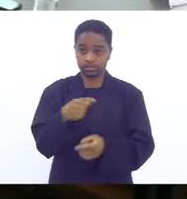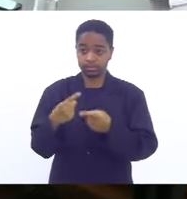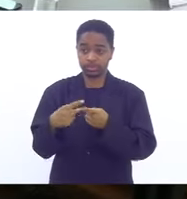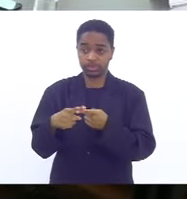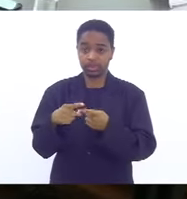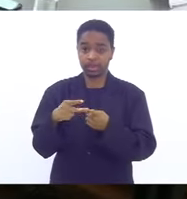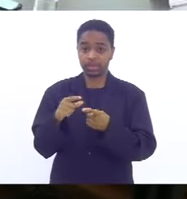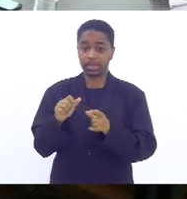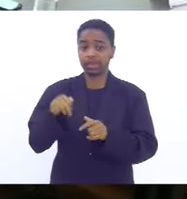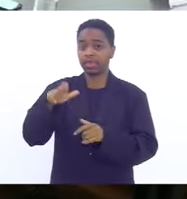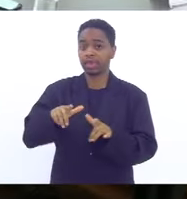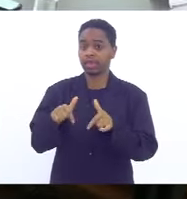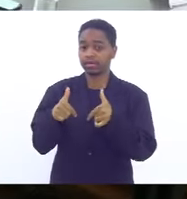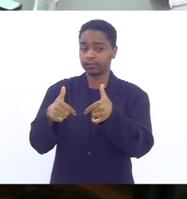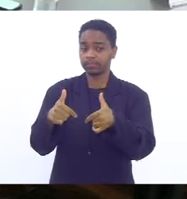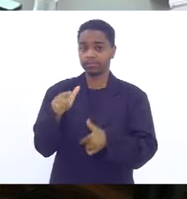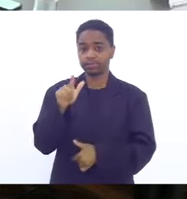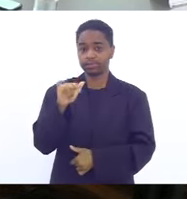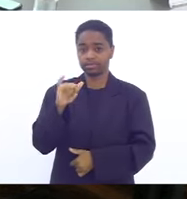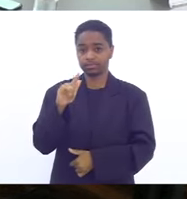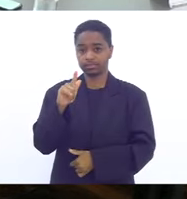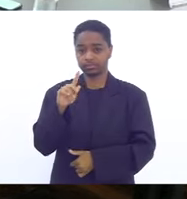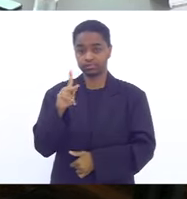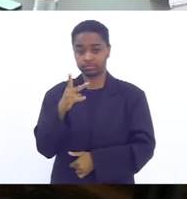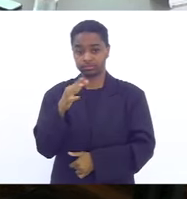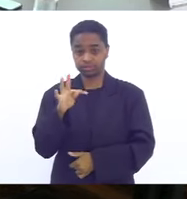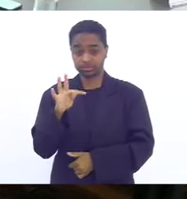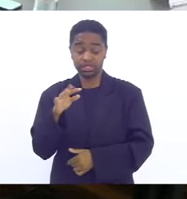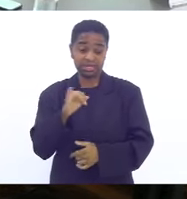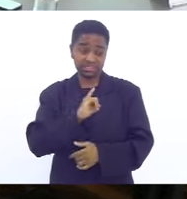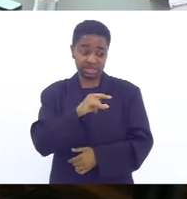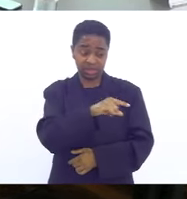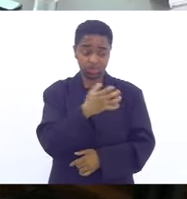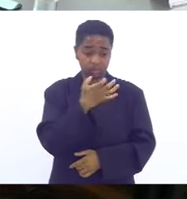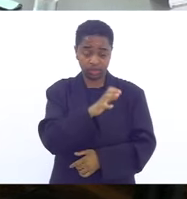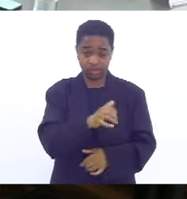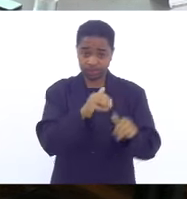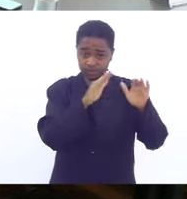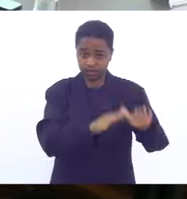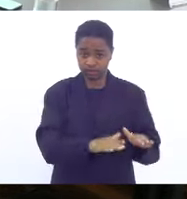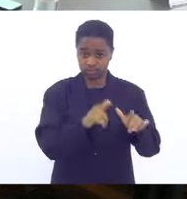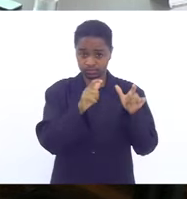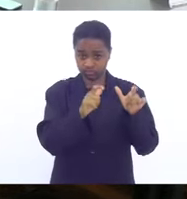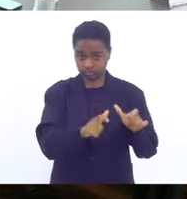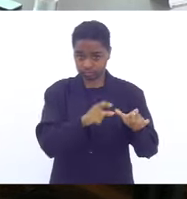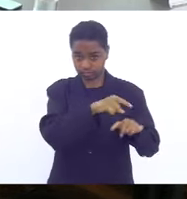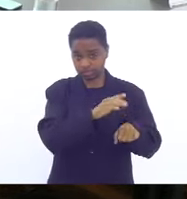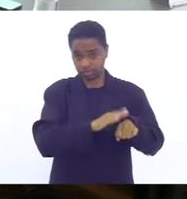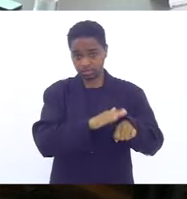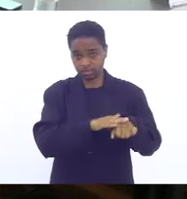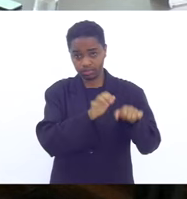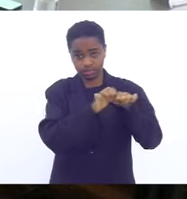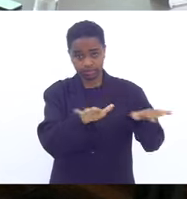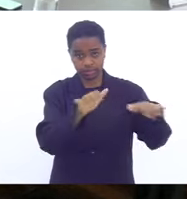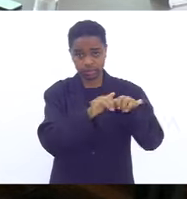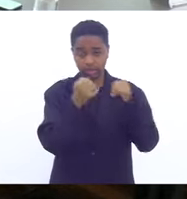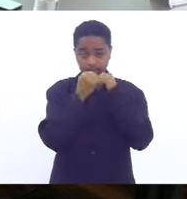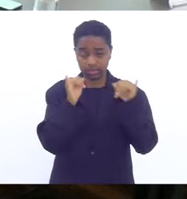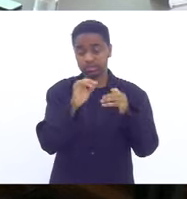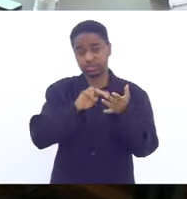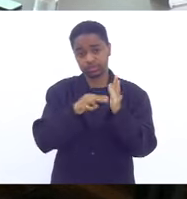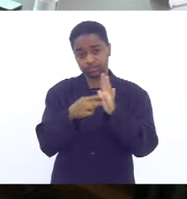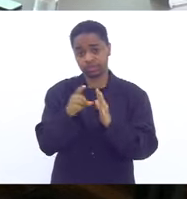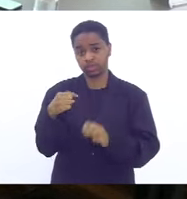atua. Então, se nem a Enel quer ficar onde ela presta o serviço, significa que a nossa situação ela é muito crítica